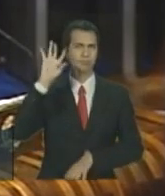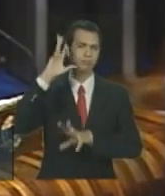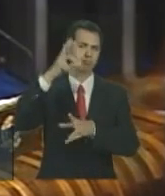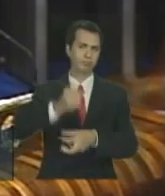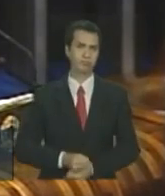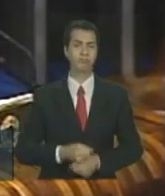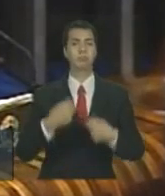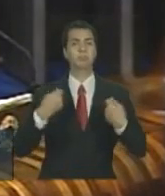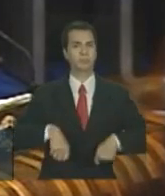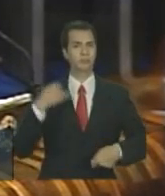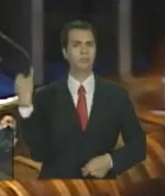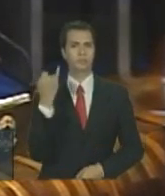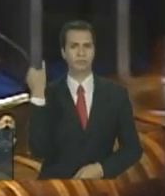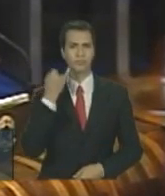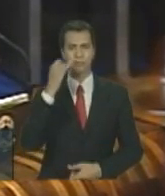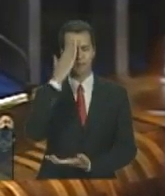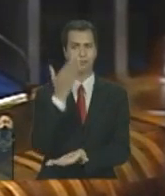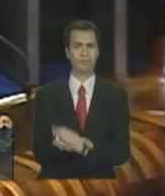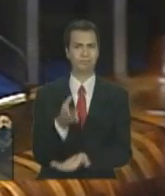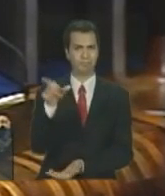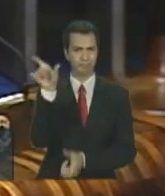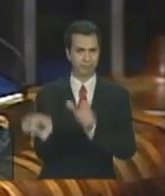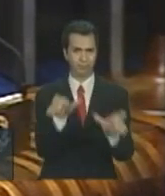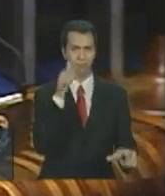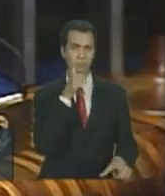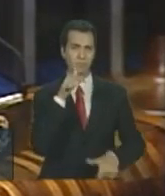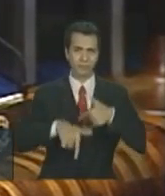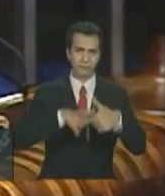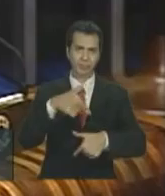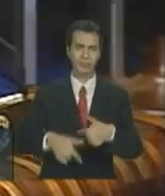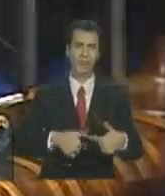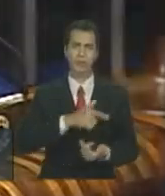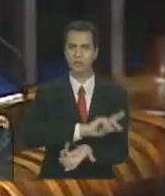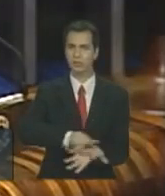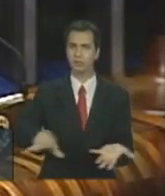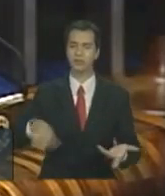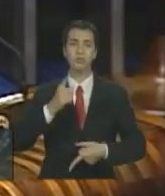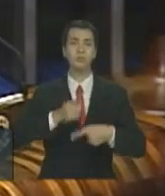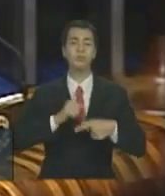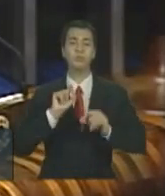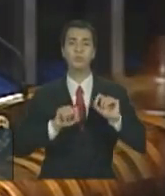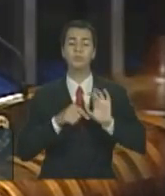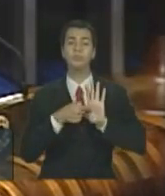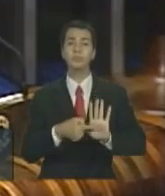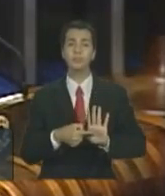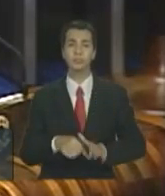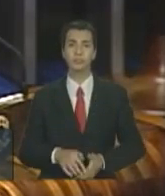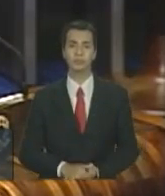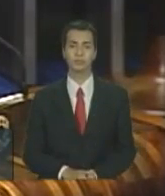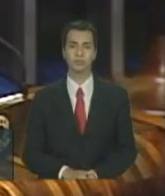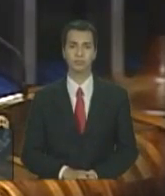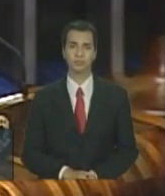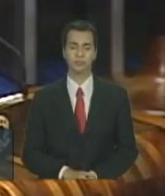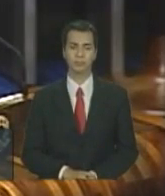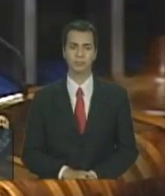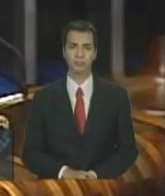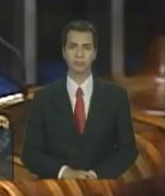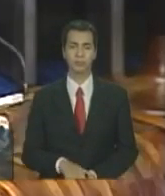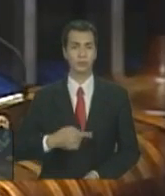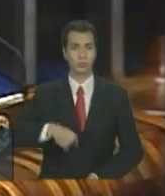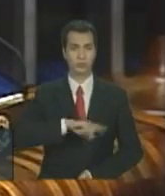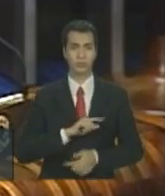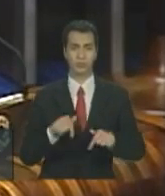essas várias atividades porque mostra que, em que pese ainda temos um